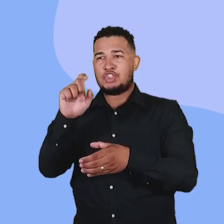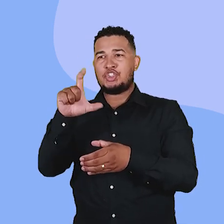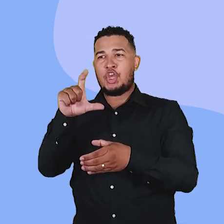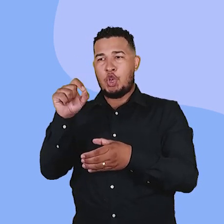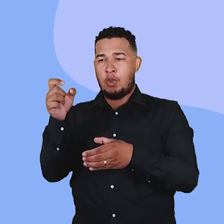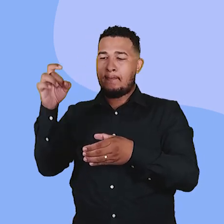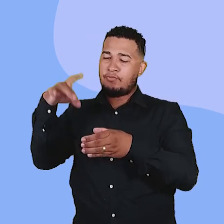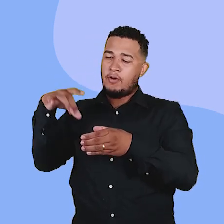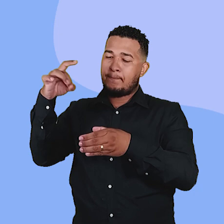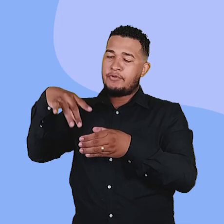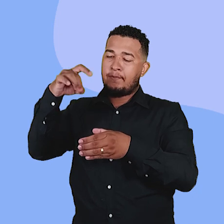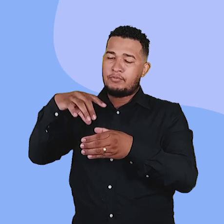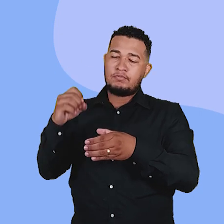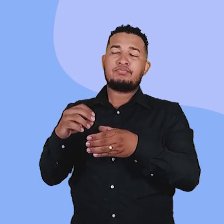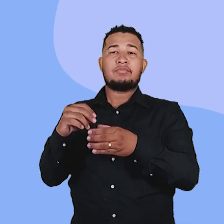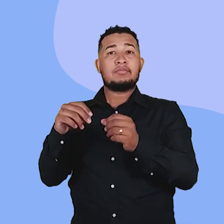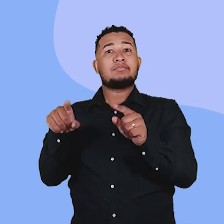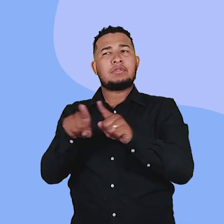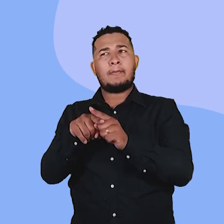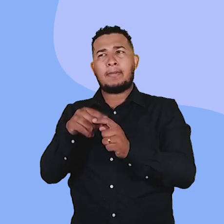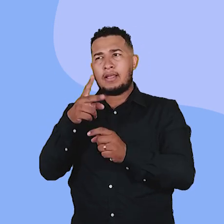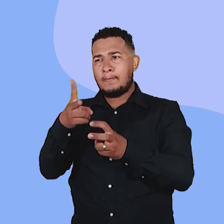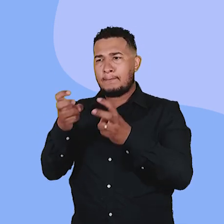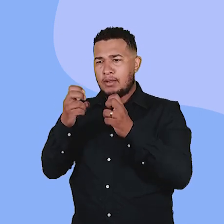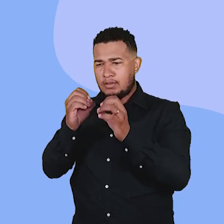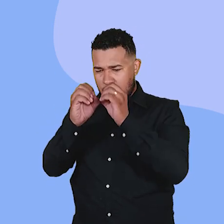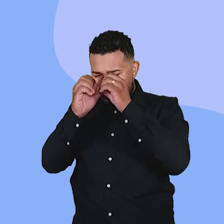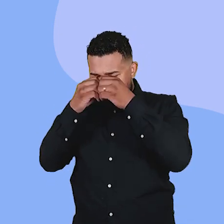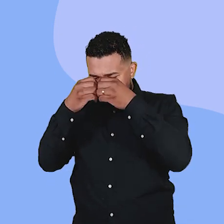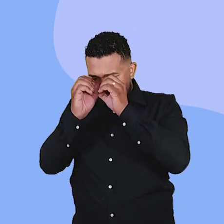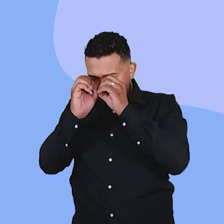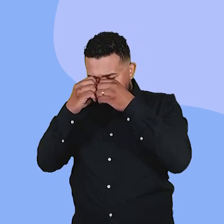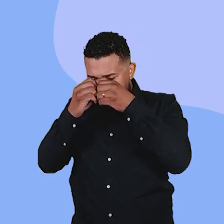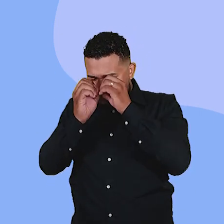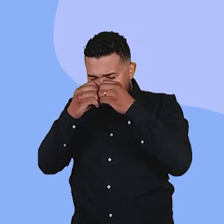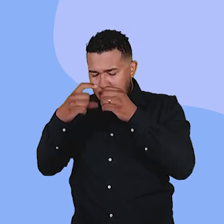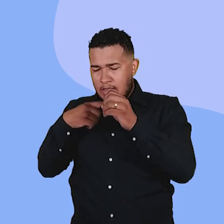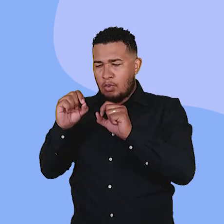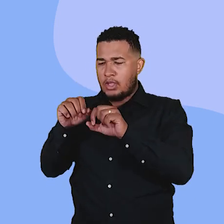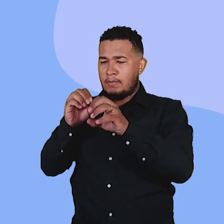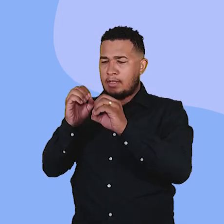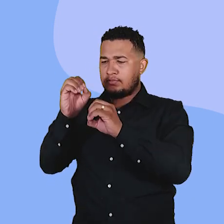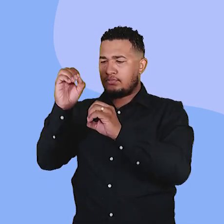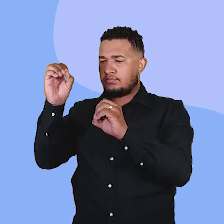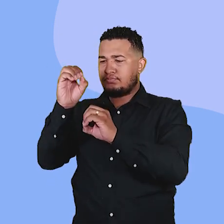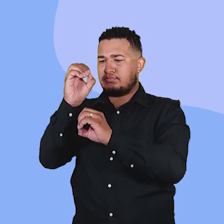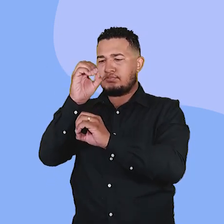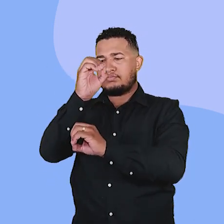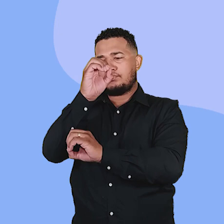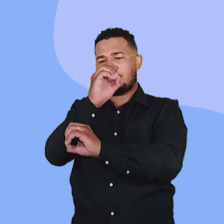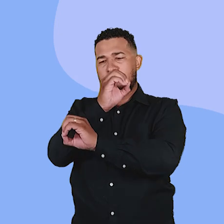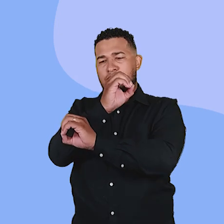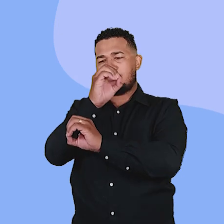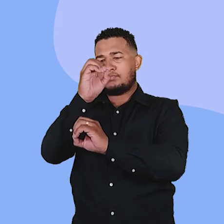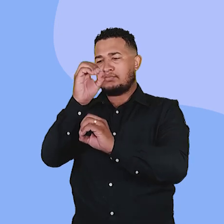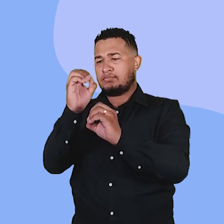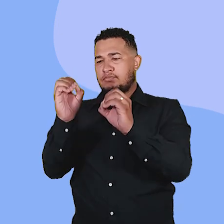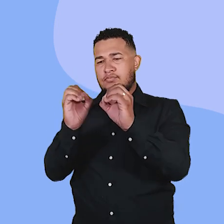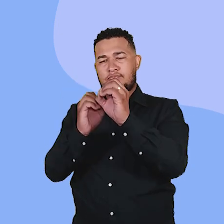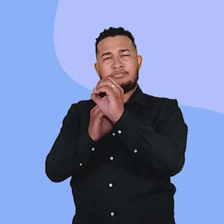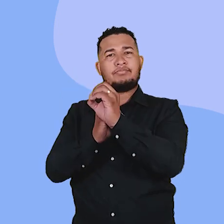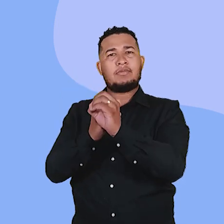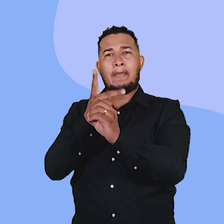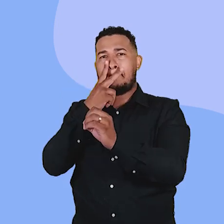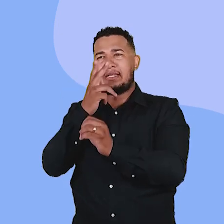a agitação das minhas moléculas também estão diminuindo. Beleza? Então, a definição de temperatura é